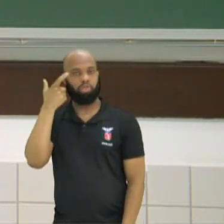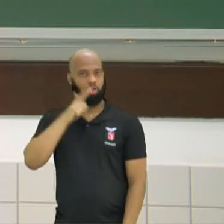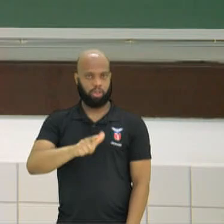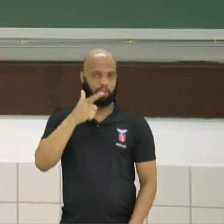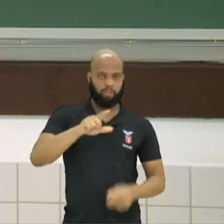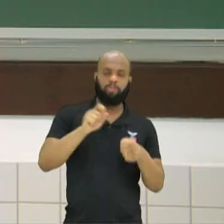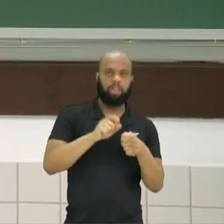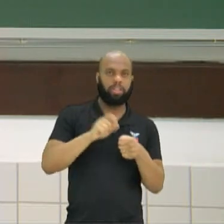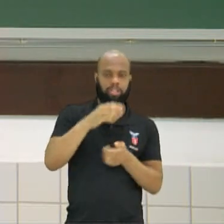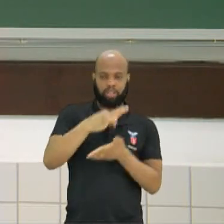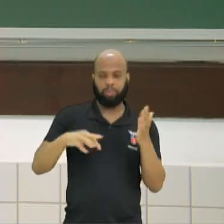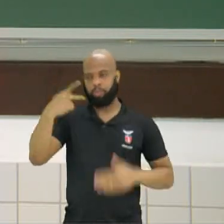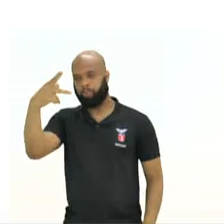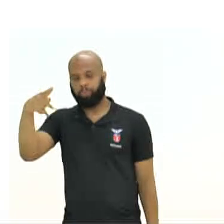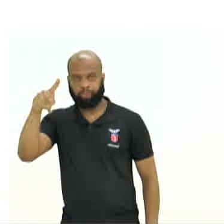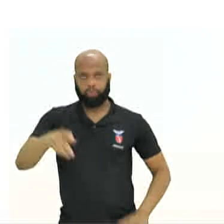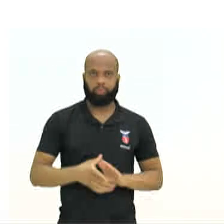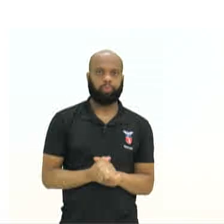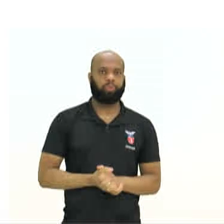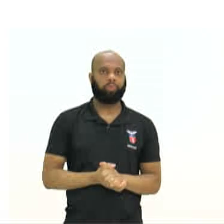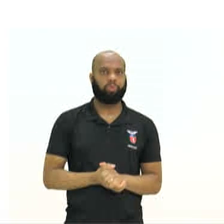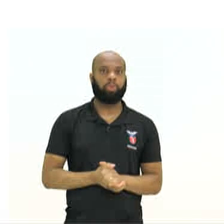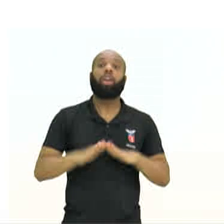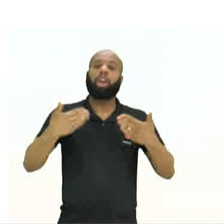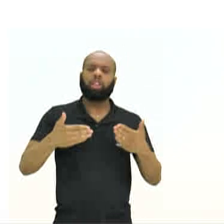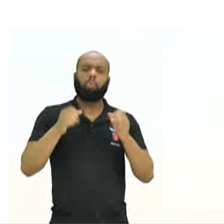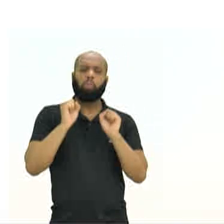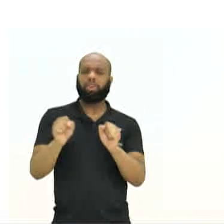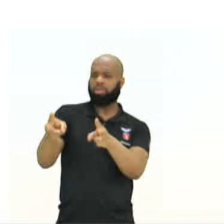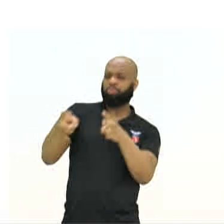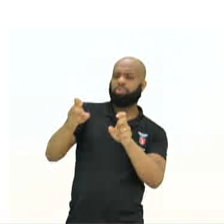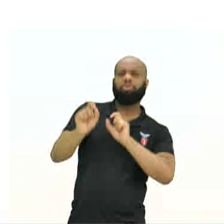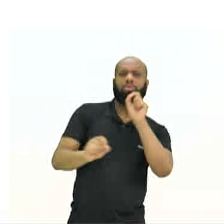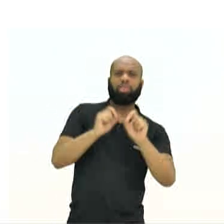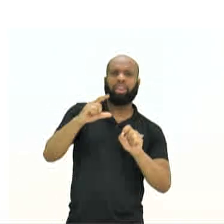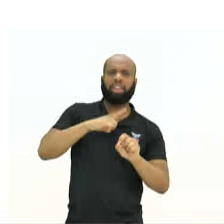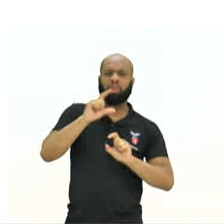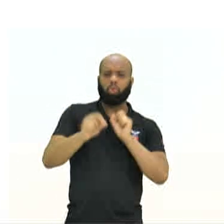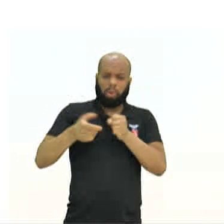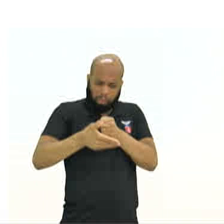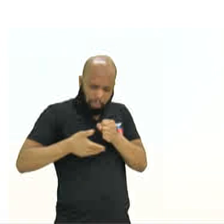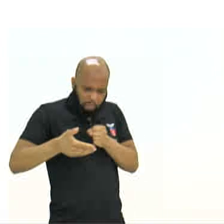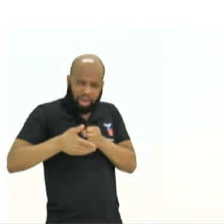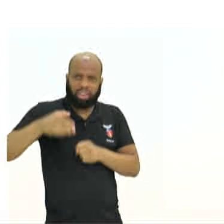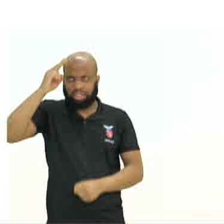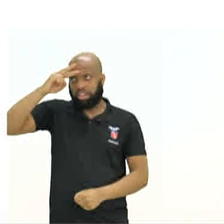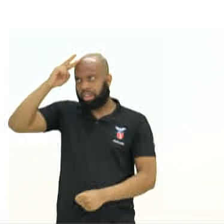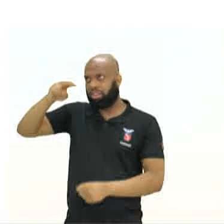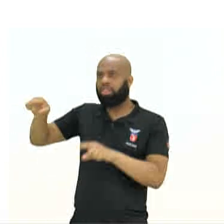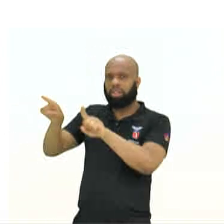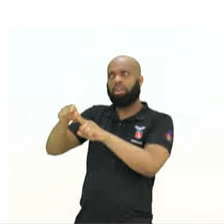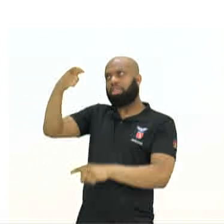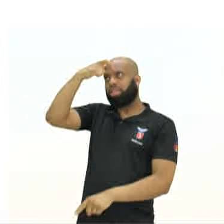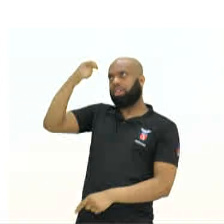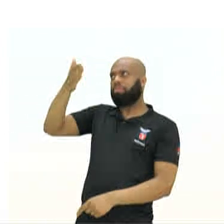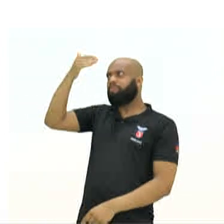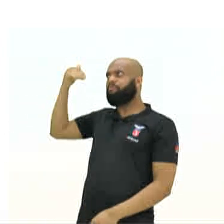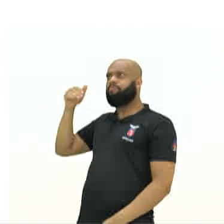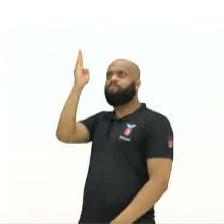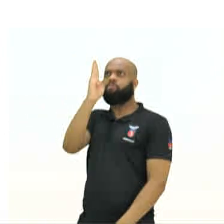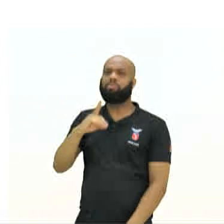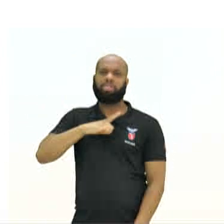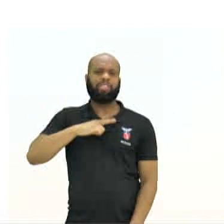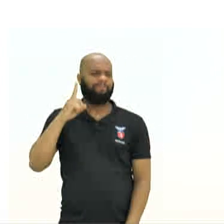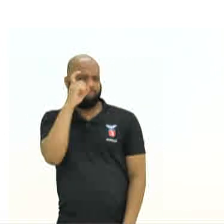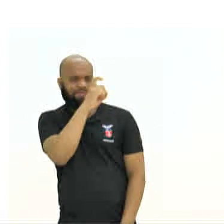fez do texto dela. Pode-se perceber, portanto, que as raízes históricas e ideológicas brasileiras